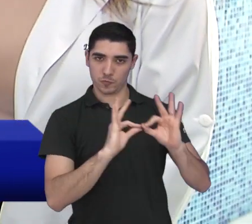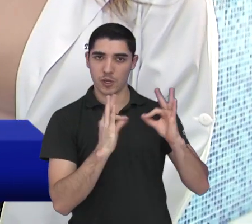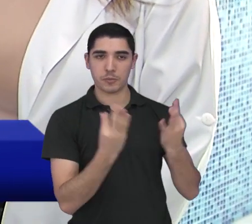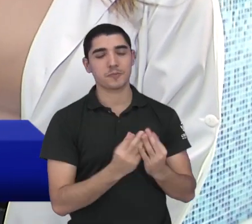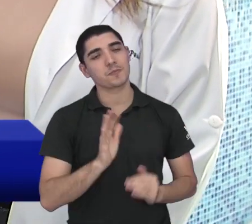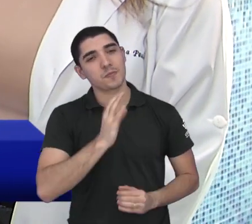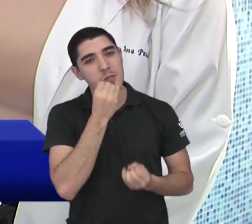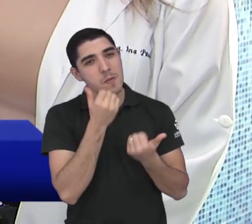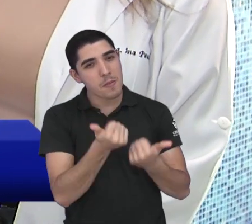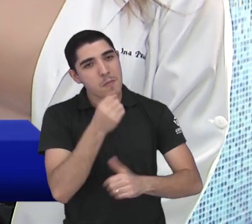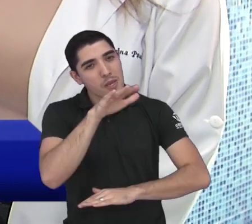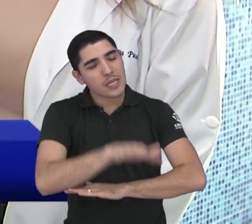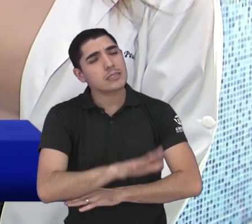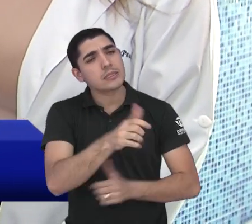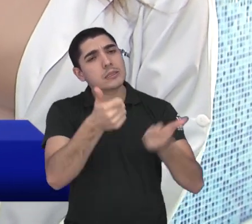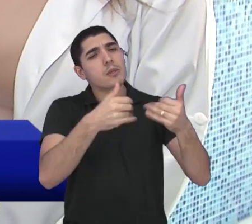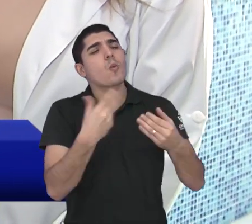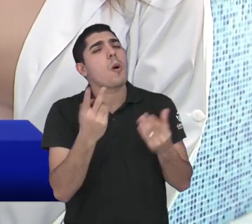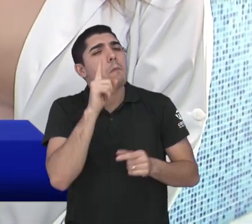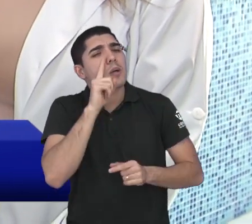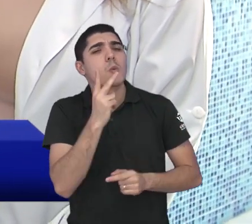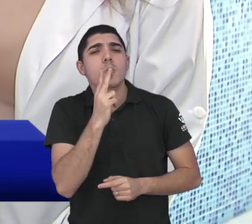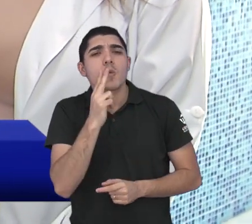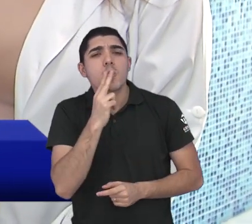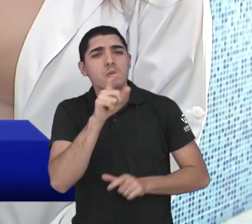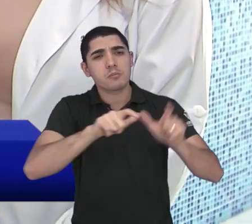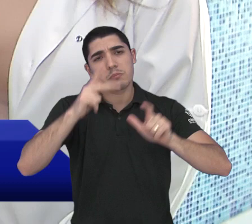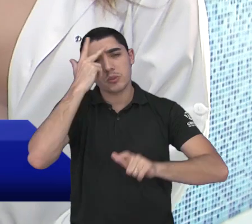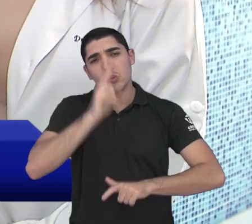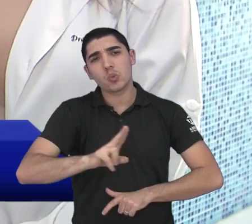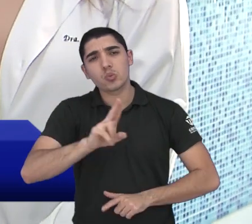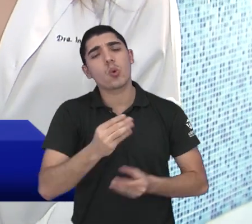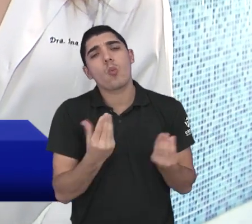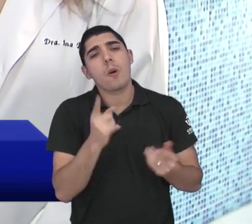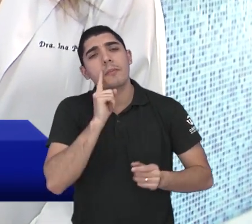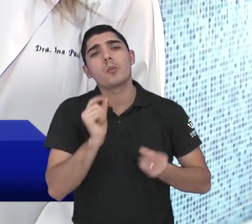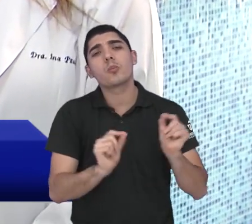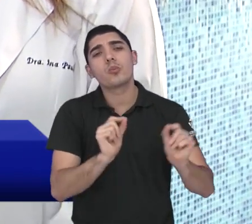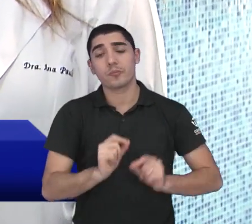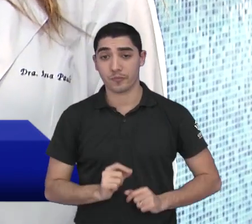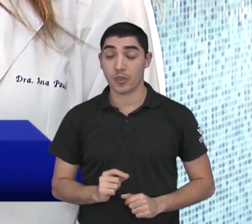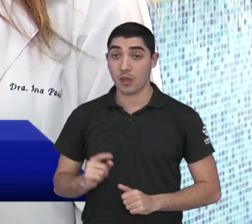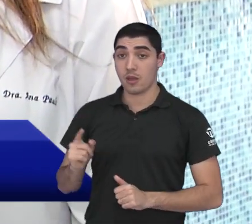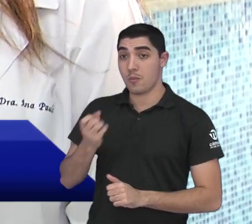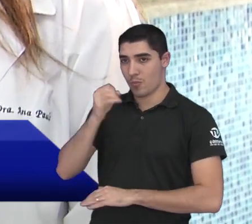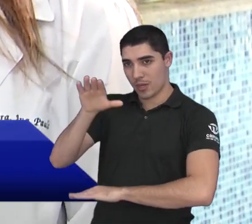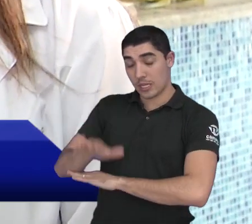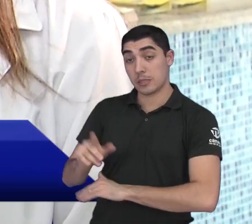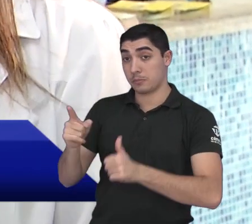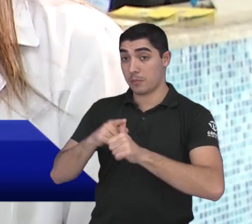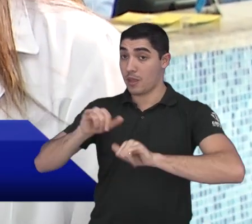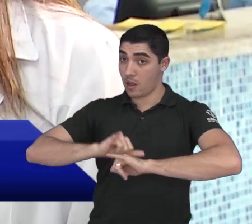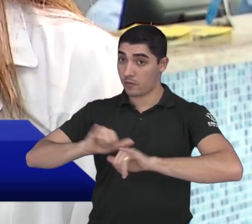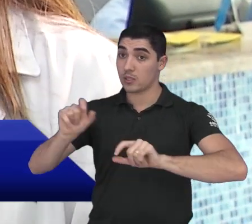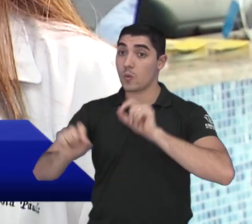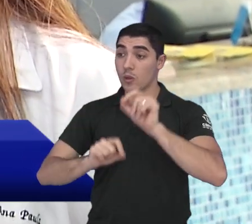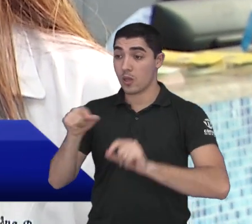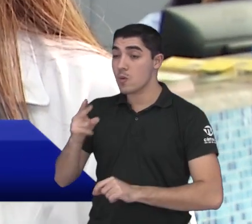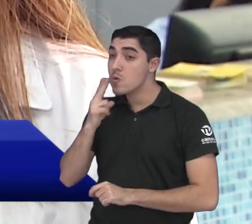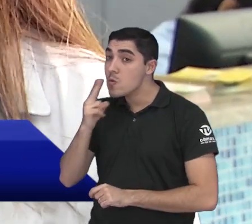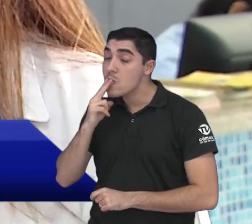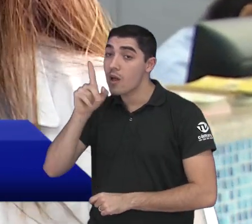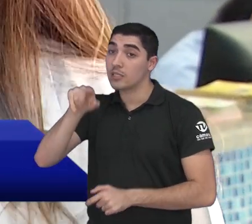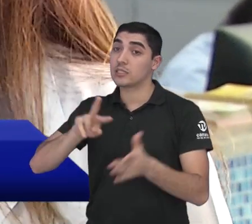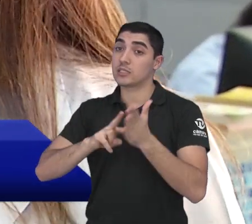Tudo bem, doutora? Explica para a gente quais são os riscos do tabaco para quem fuma. Boa tarde. Primeiro, a gente precisa elucidar que o tabaco